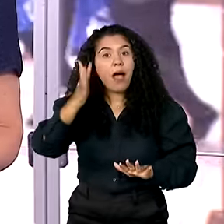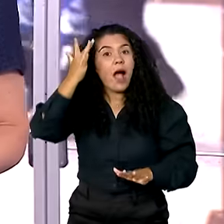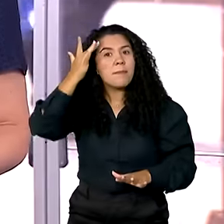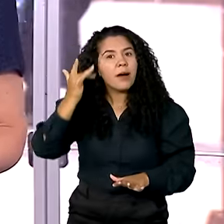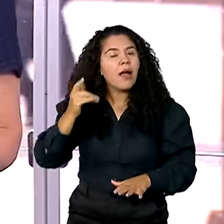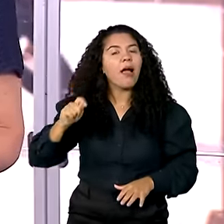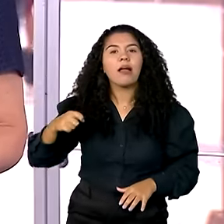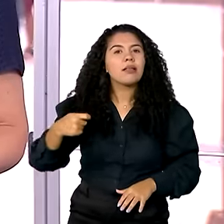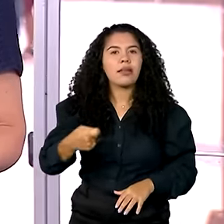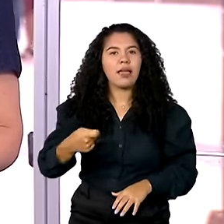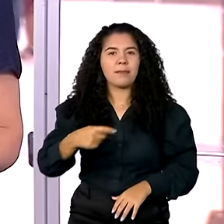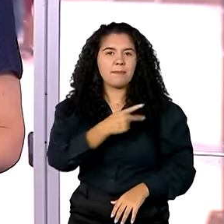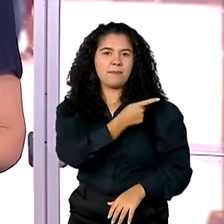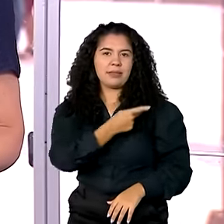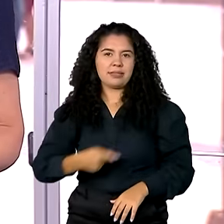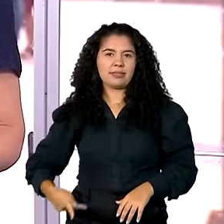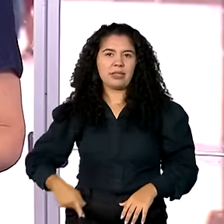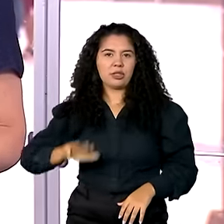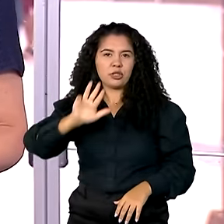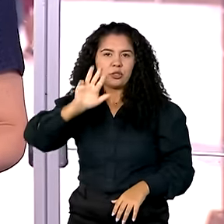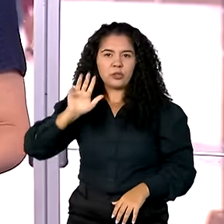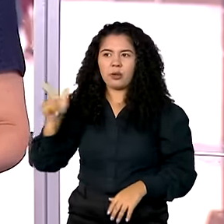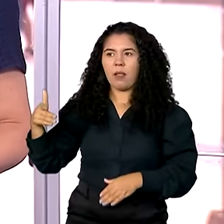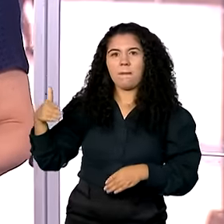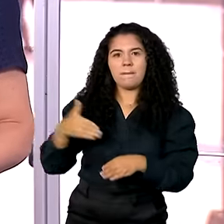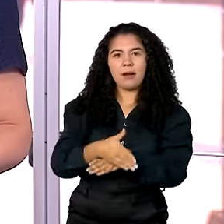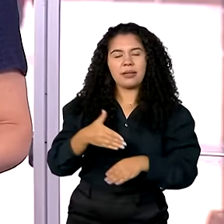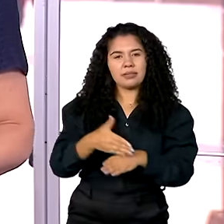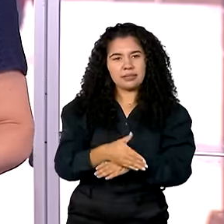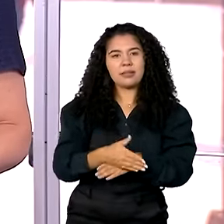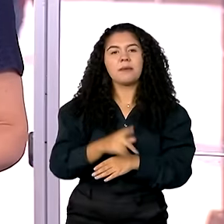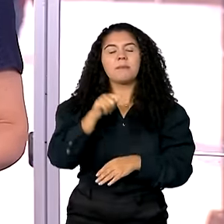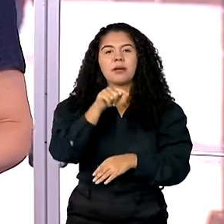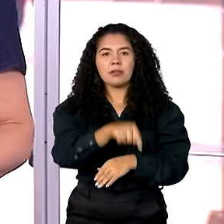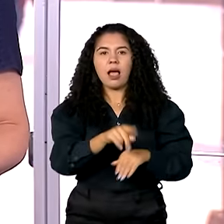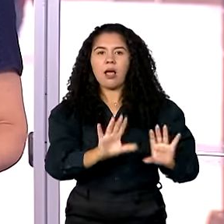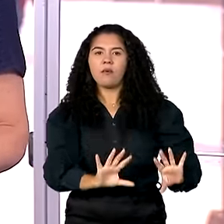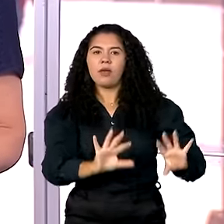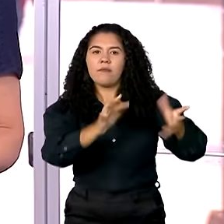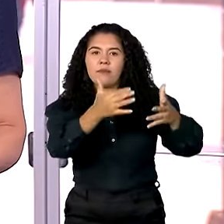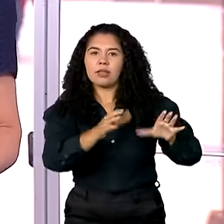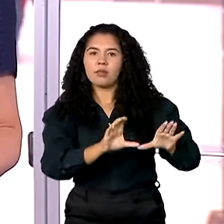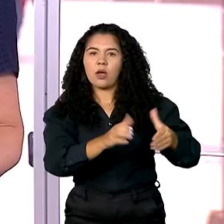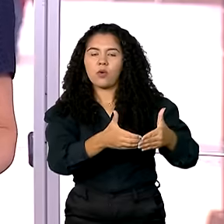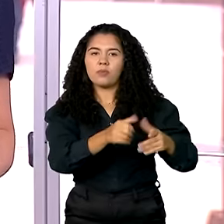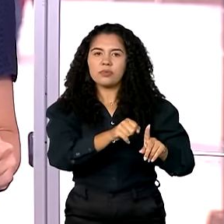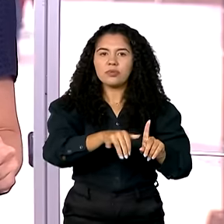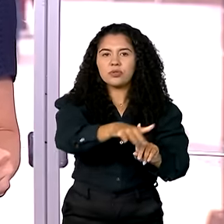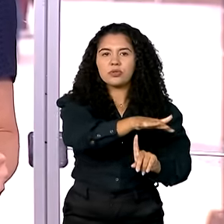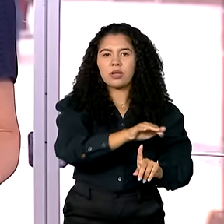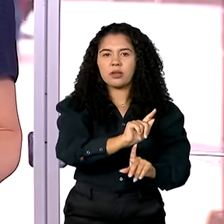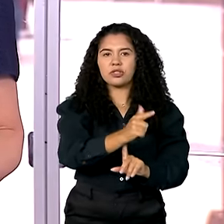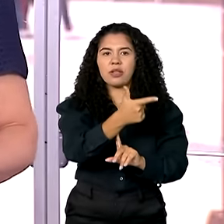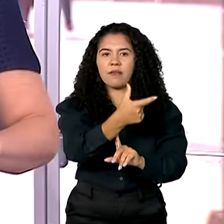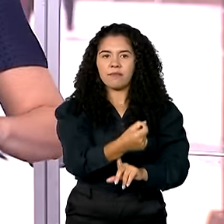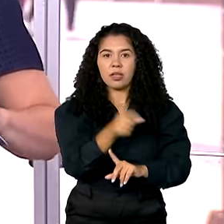o presidente Lula, que vai participar da cerimônia de encerramento da cúpula do G20 Social, que foi idealizado pelo